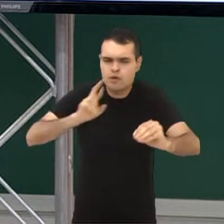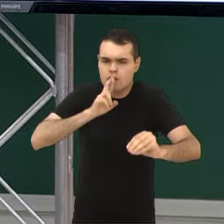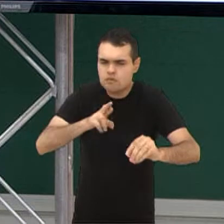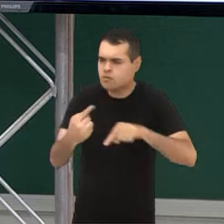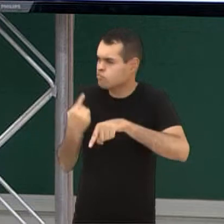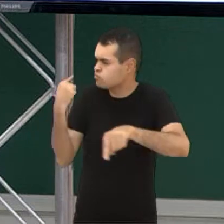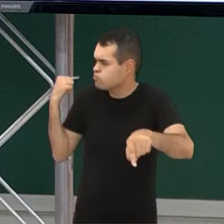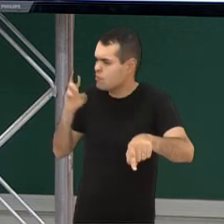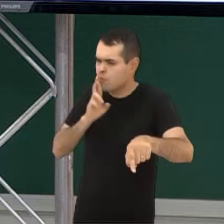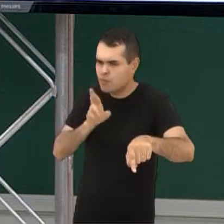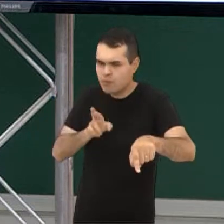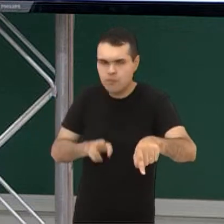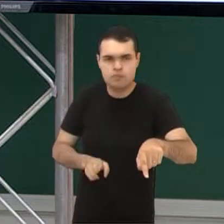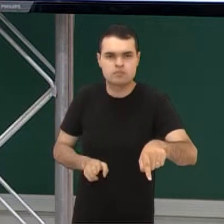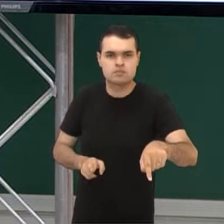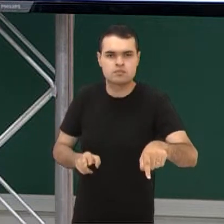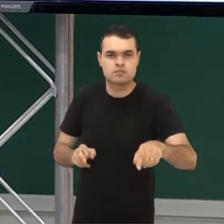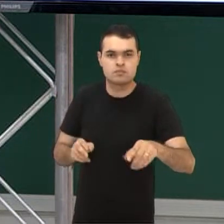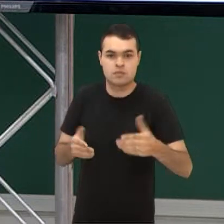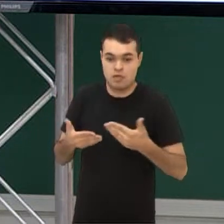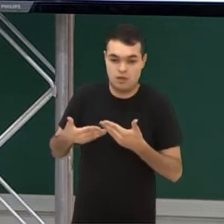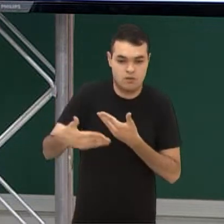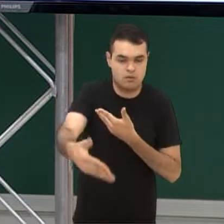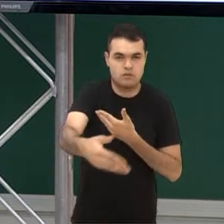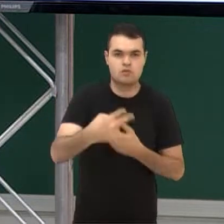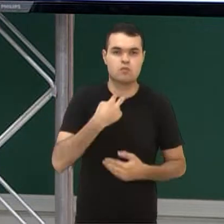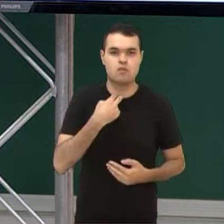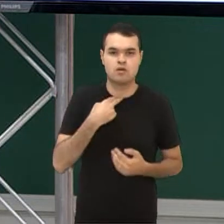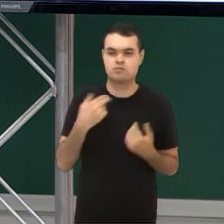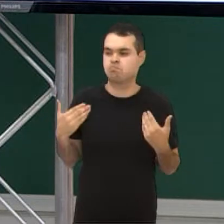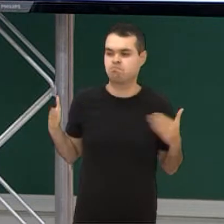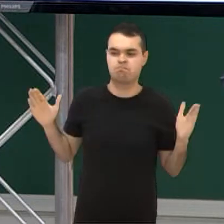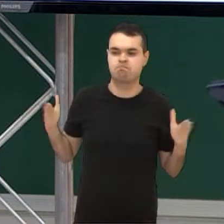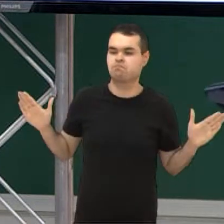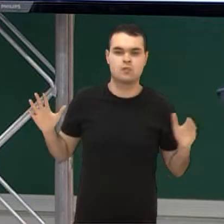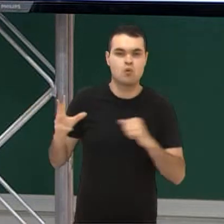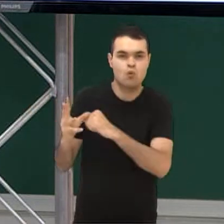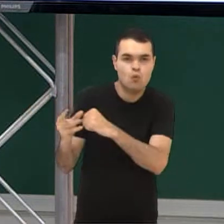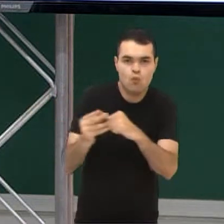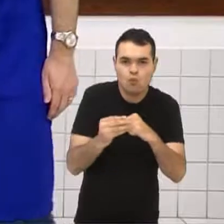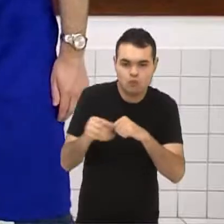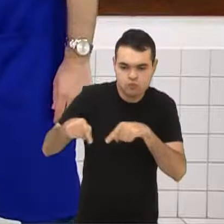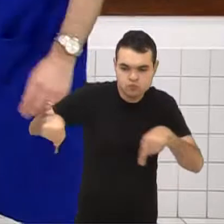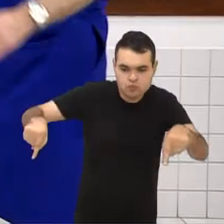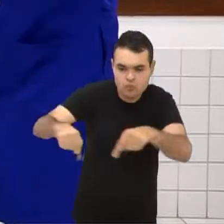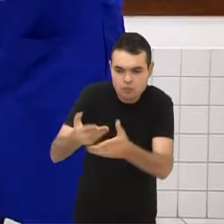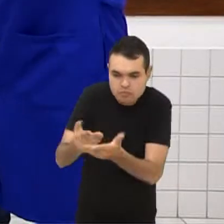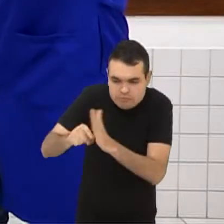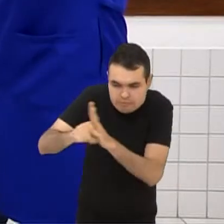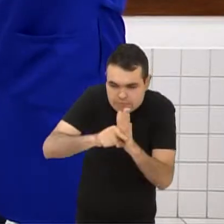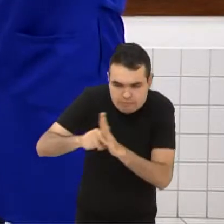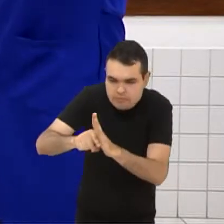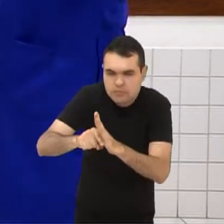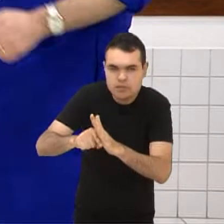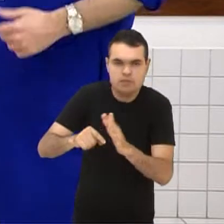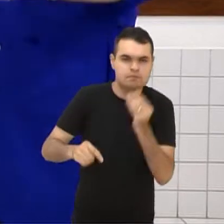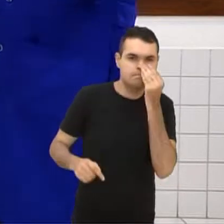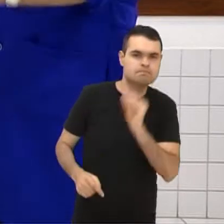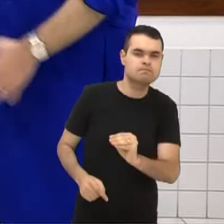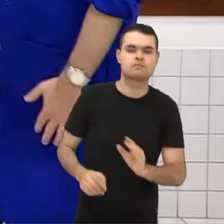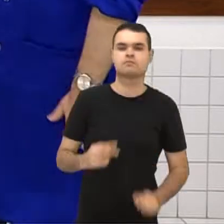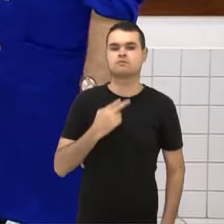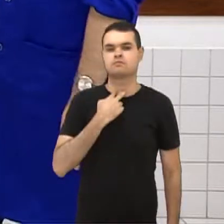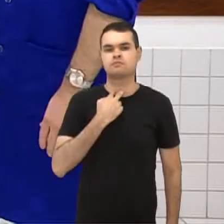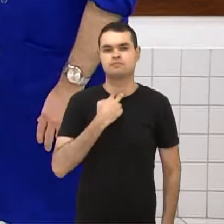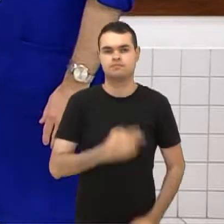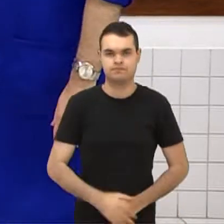ser dadas a partir desse momento, a gente não pode ignorar esse conceito, né, Fábio? Perfeito, professor. Então, esse é um